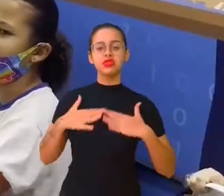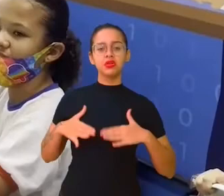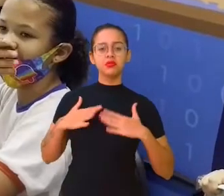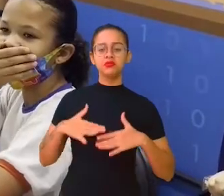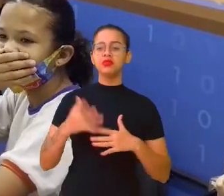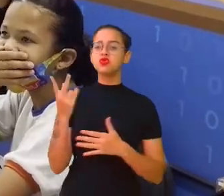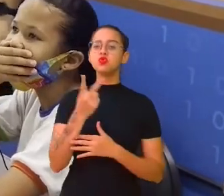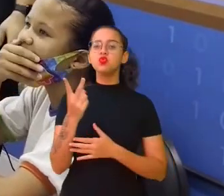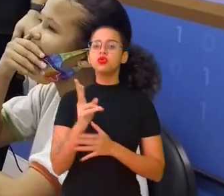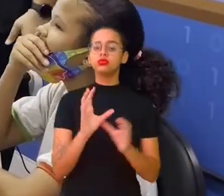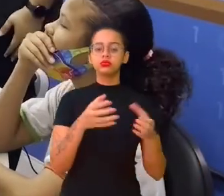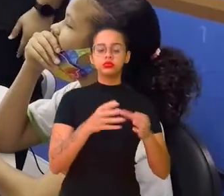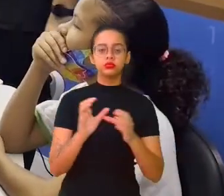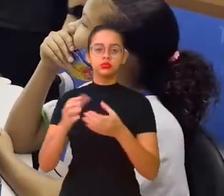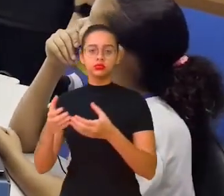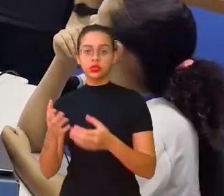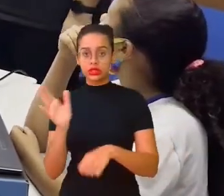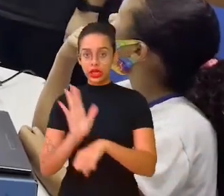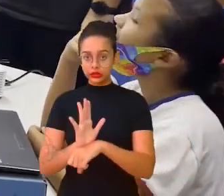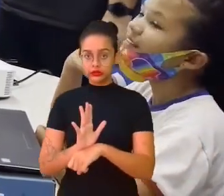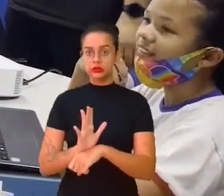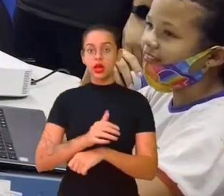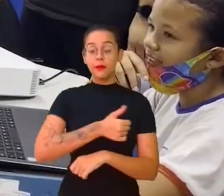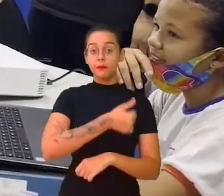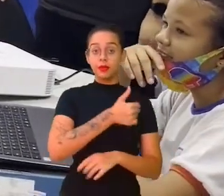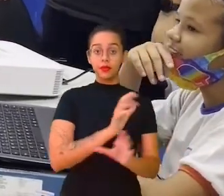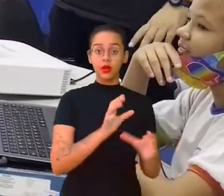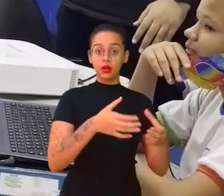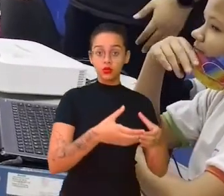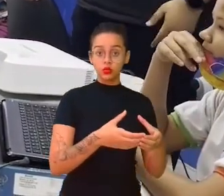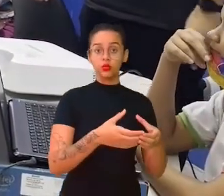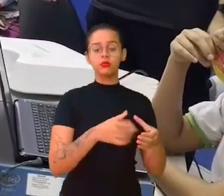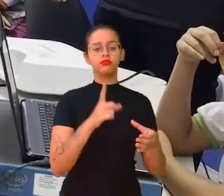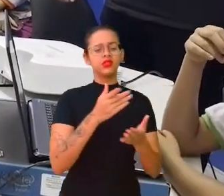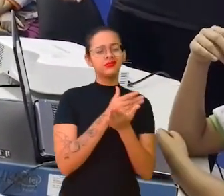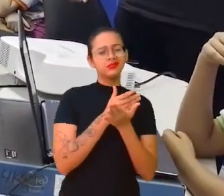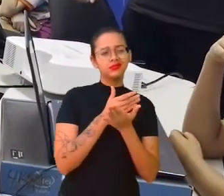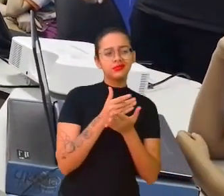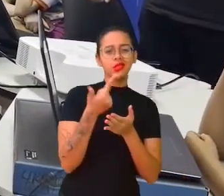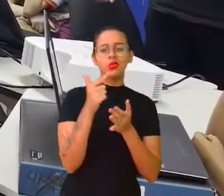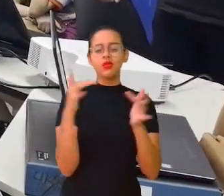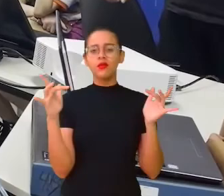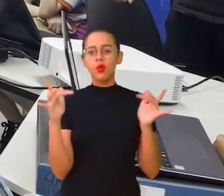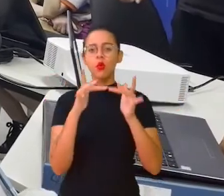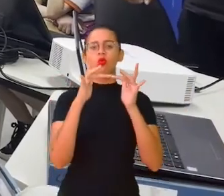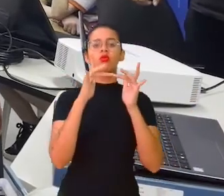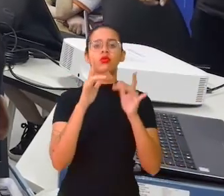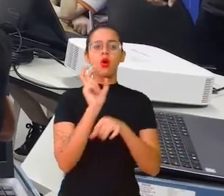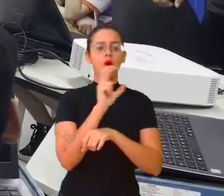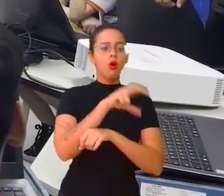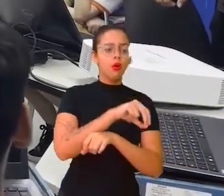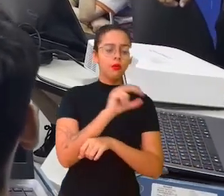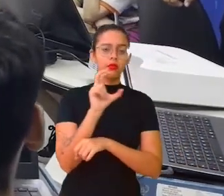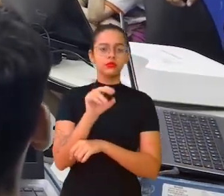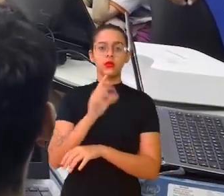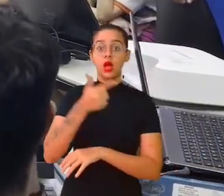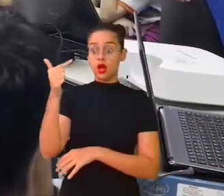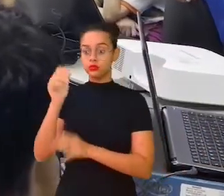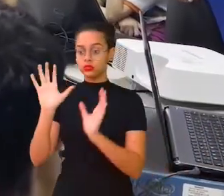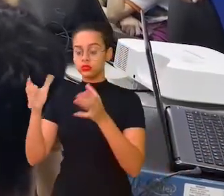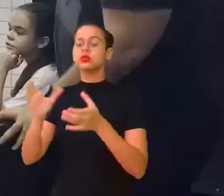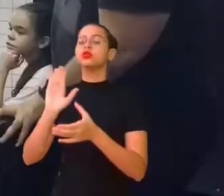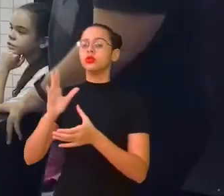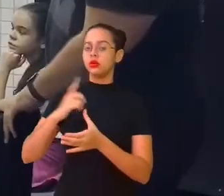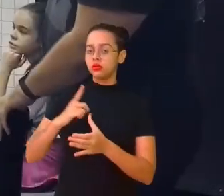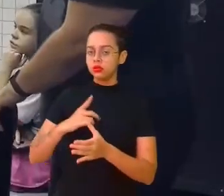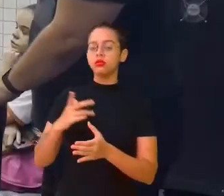aqui durante o dia, do período da tarde. A primeira turma foi uma turma mais inicial, não teve contato com robótica. A segunda turma já teve, uma turma do